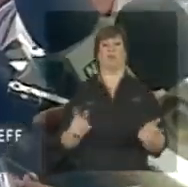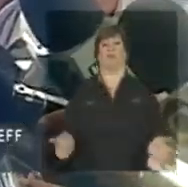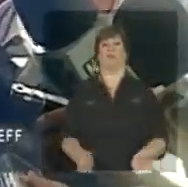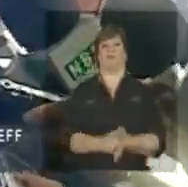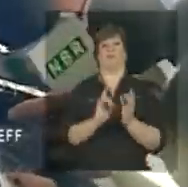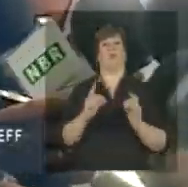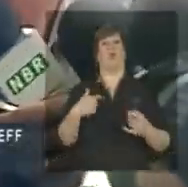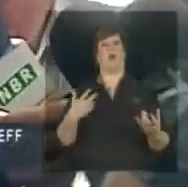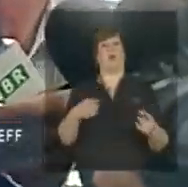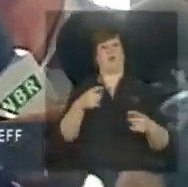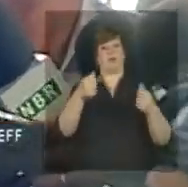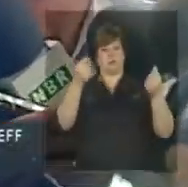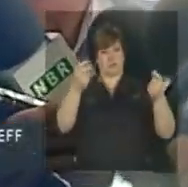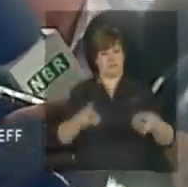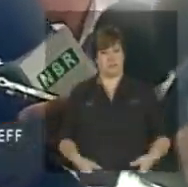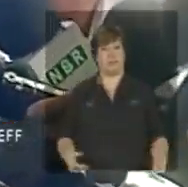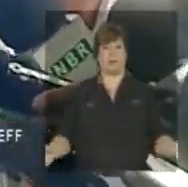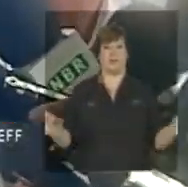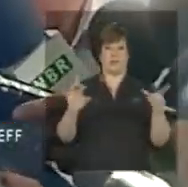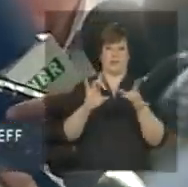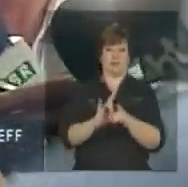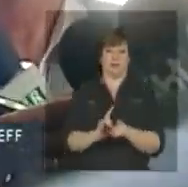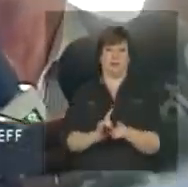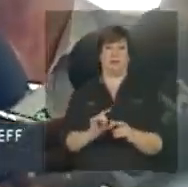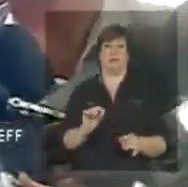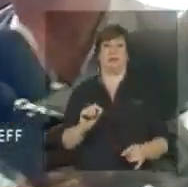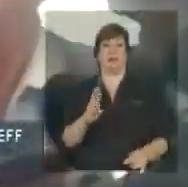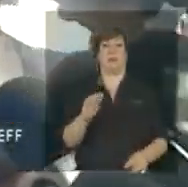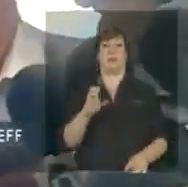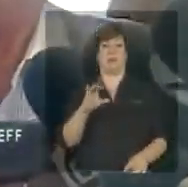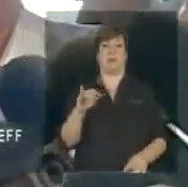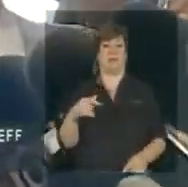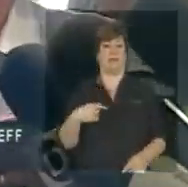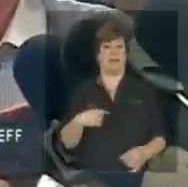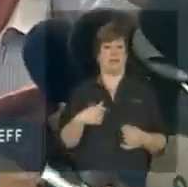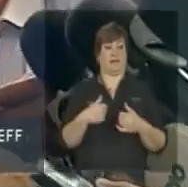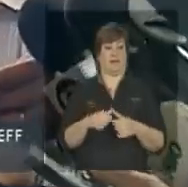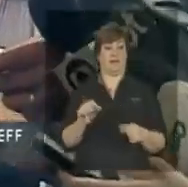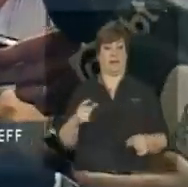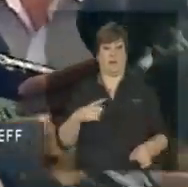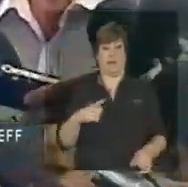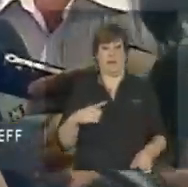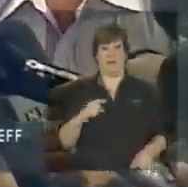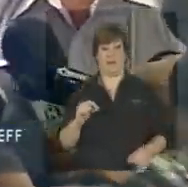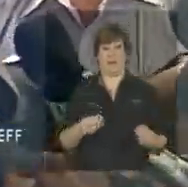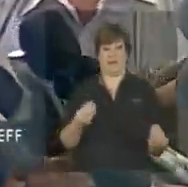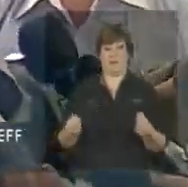que vocês botem a interligação da bacia. Eu estou ficando